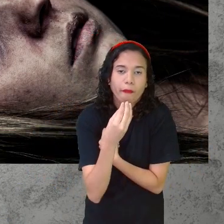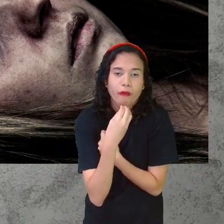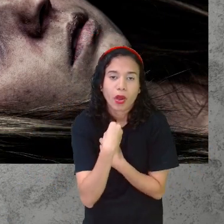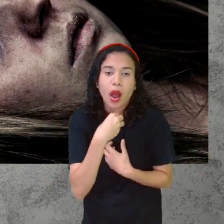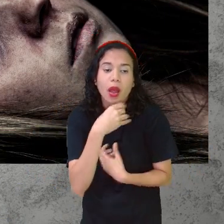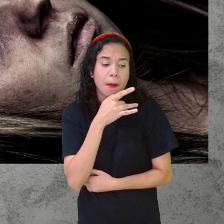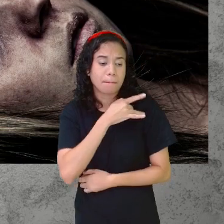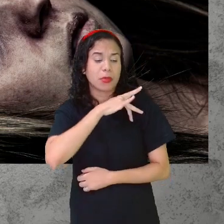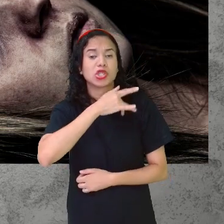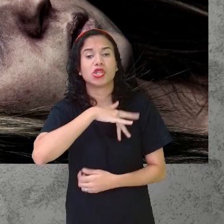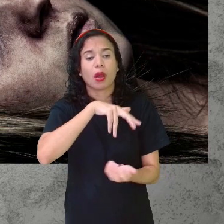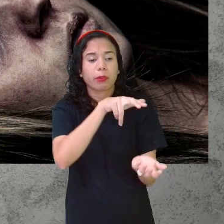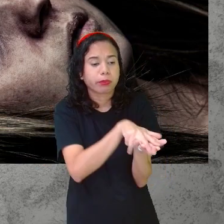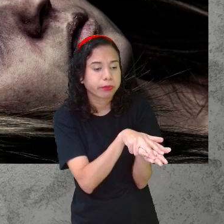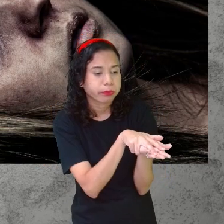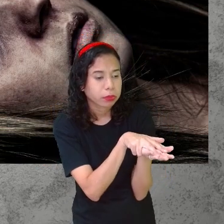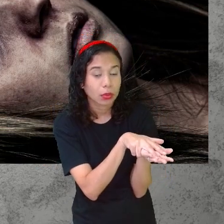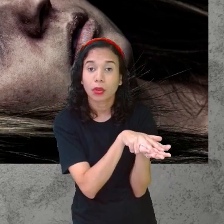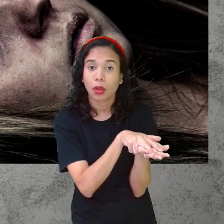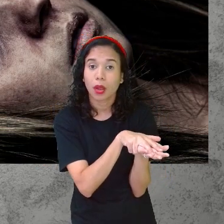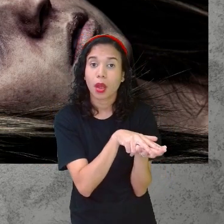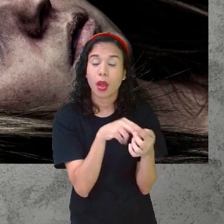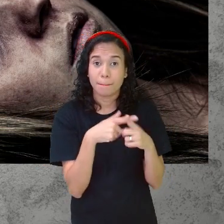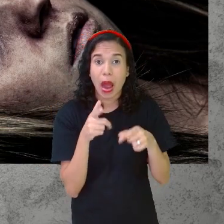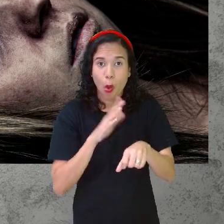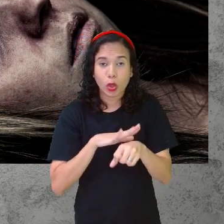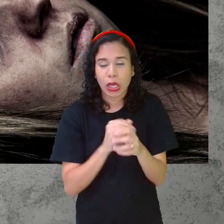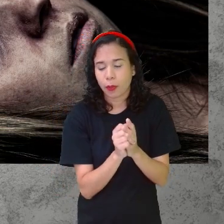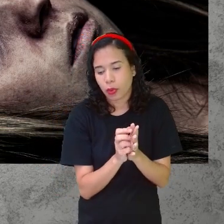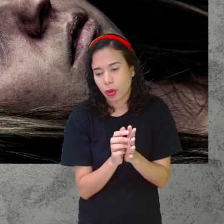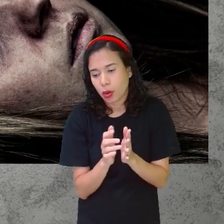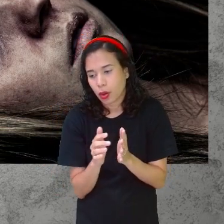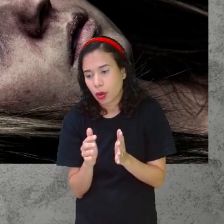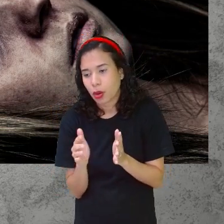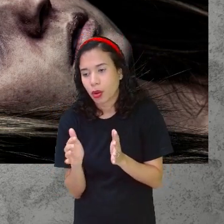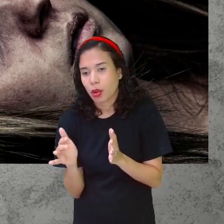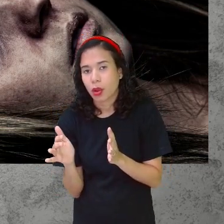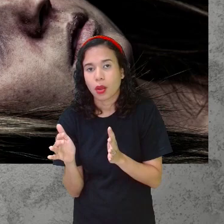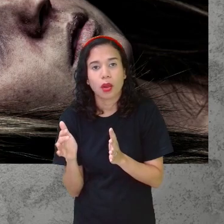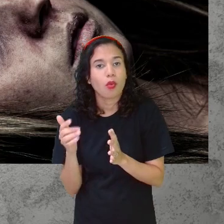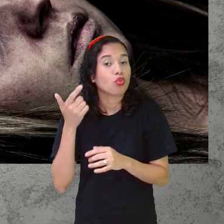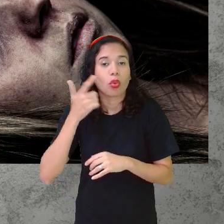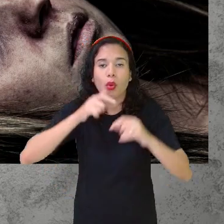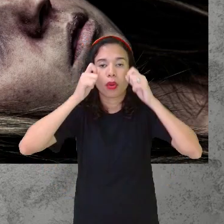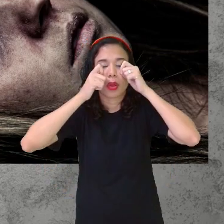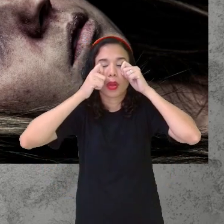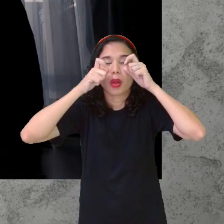cama, coitadinha. Com o tempo, ela foi até perdendo a